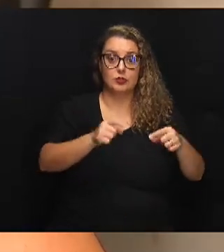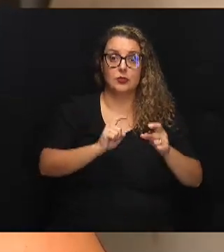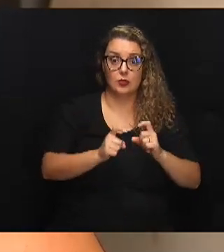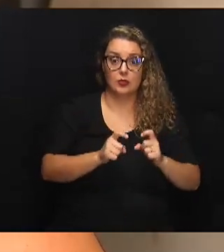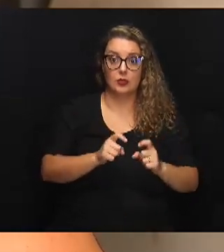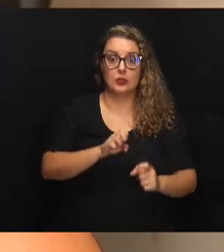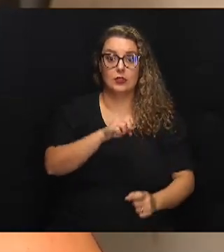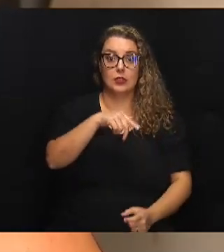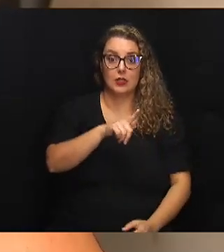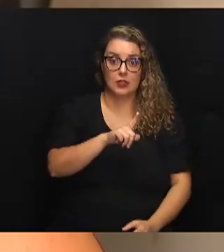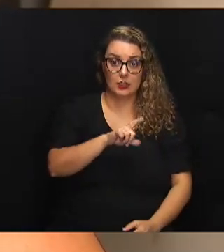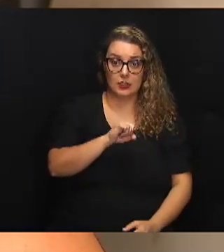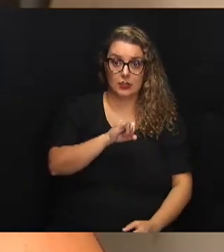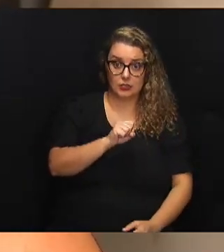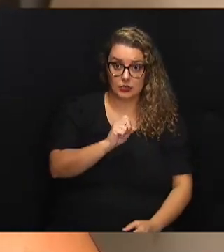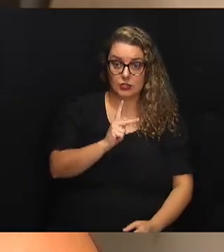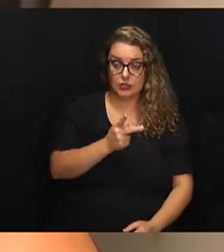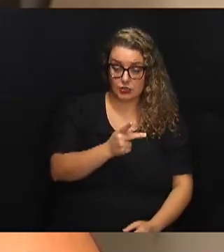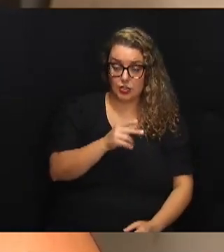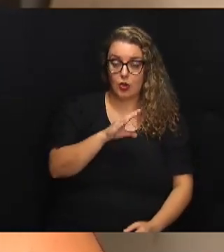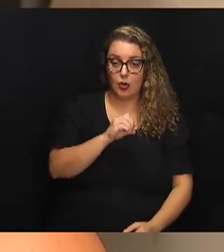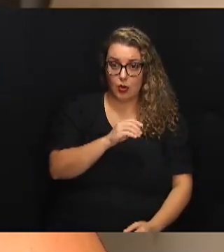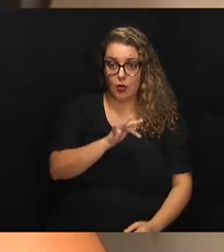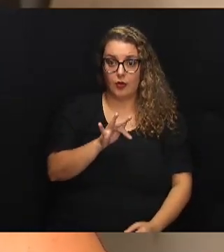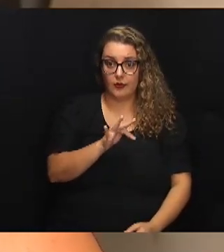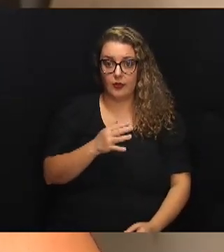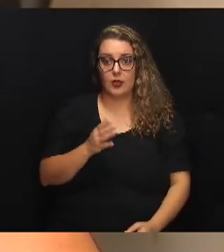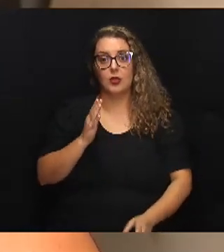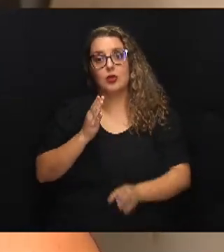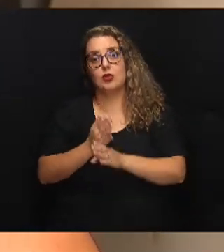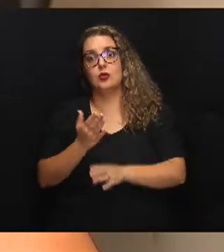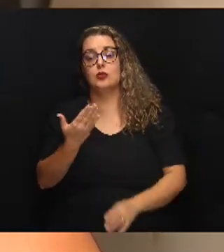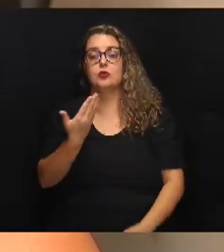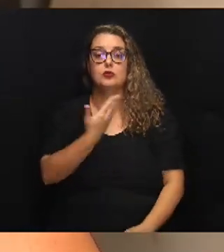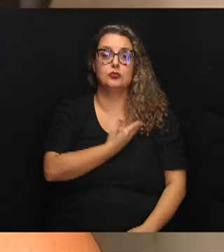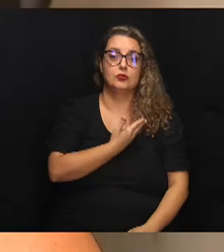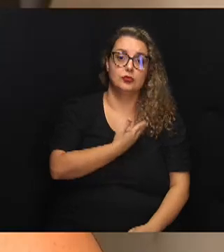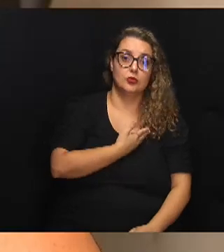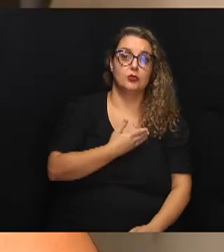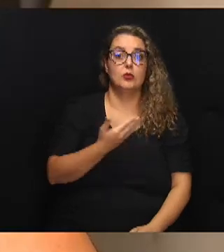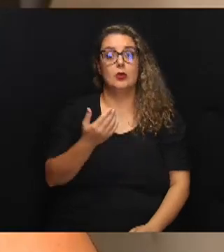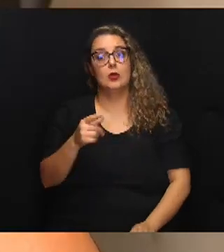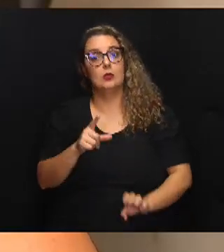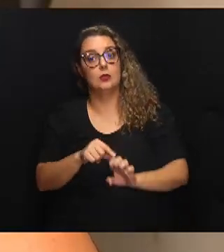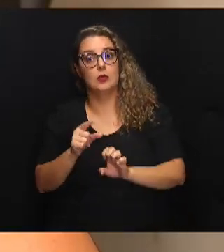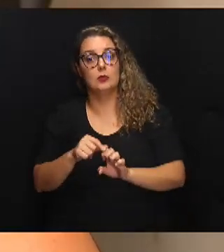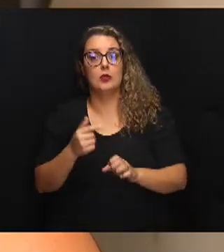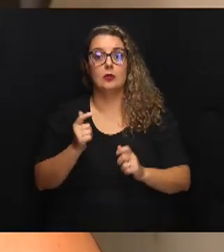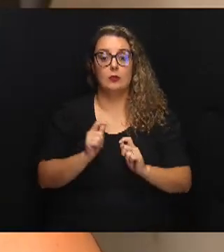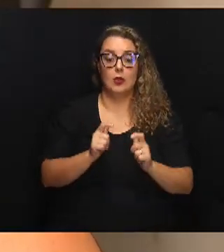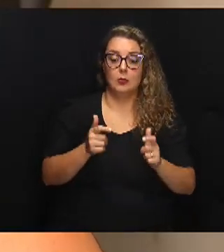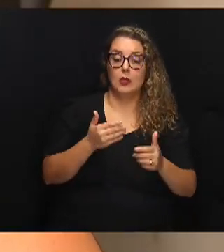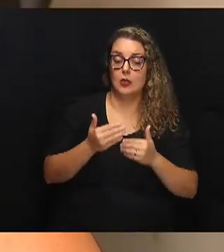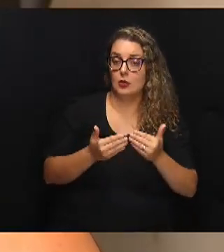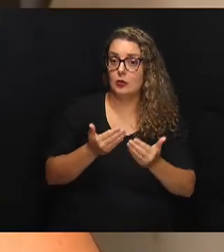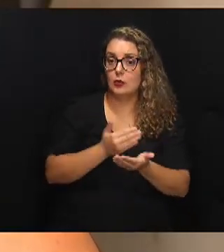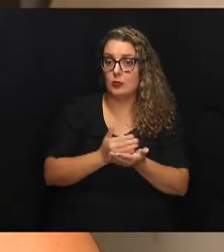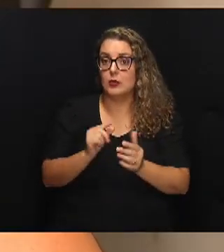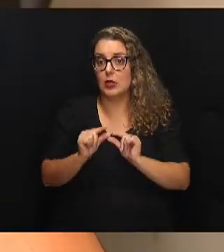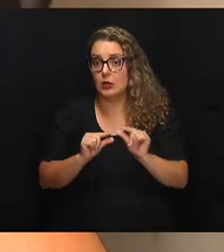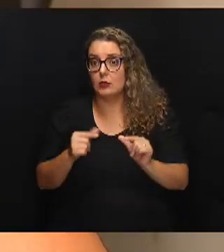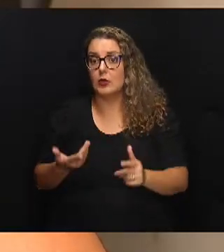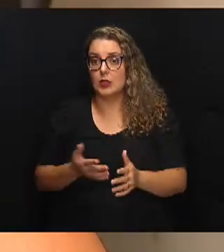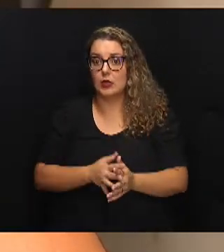English Coffee, onde na sala de reunião nós encontrávamos nossos amigos, empreendedores e fomos crescendo por ali, aos